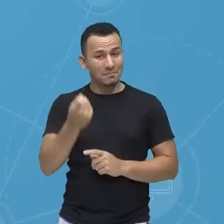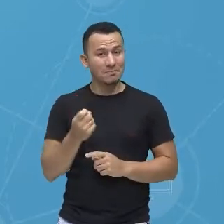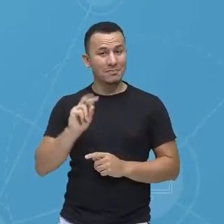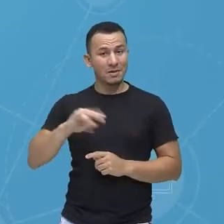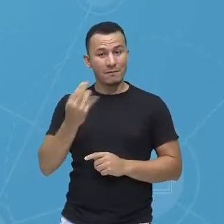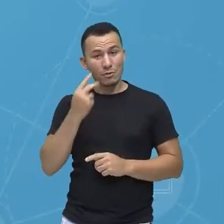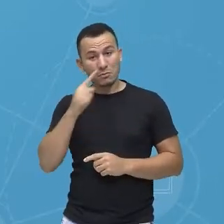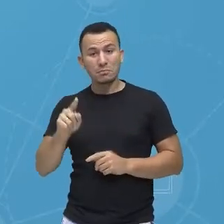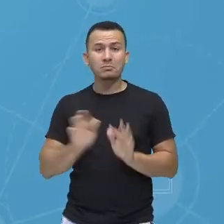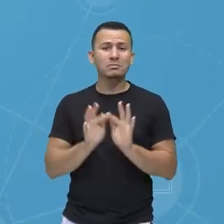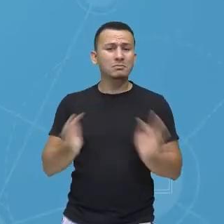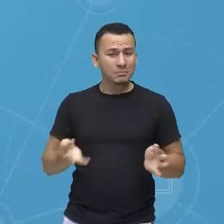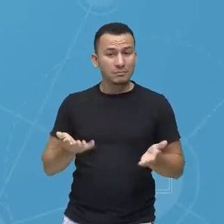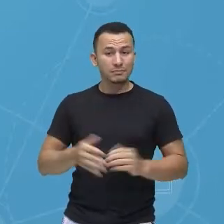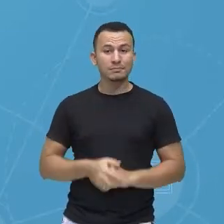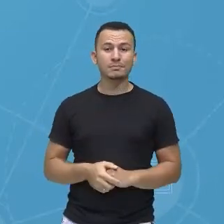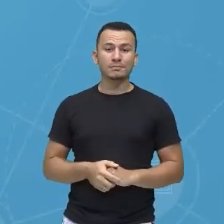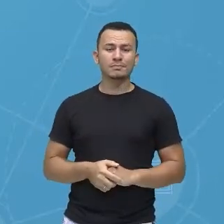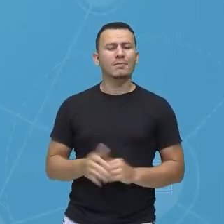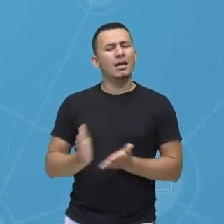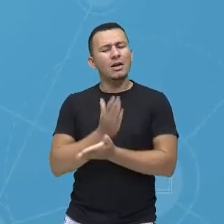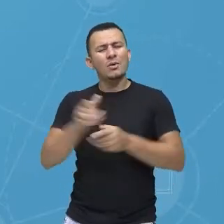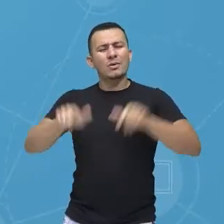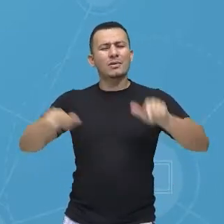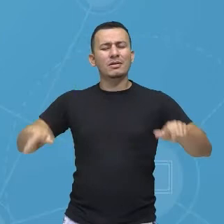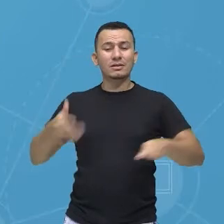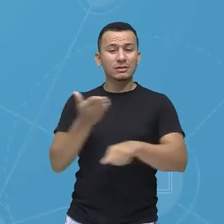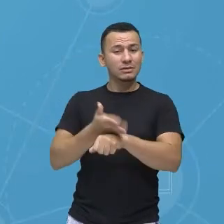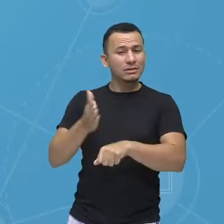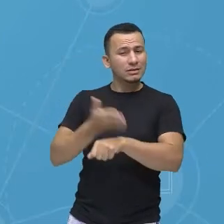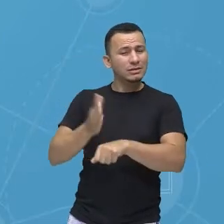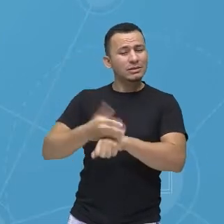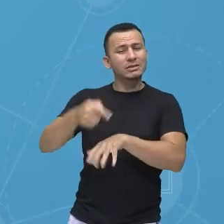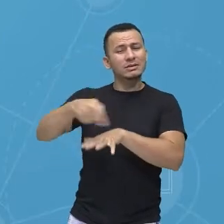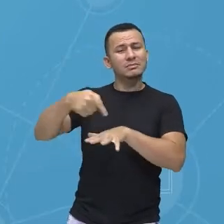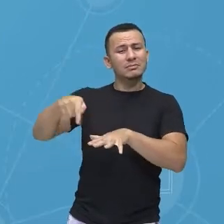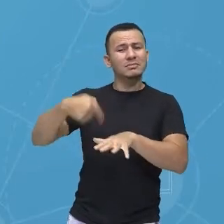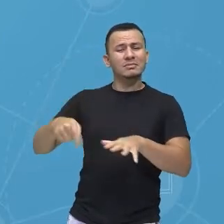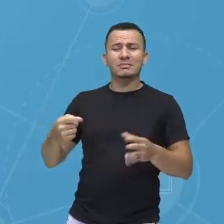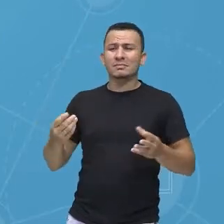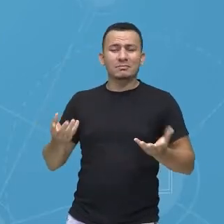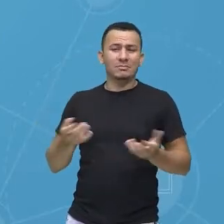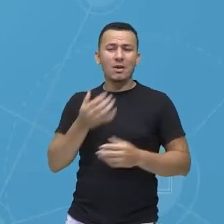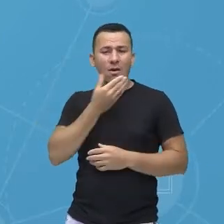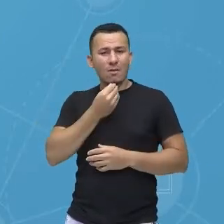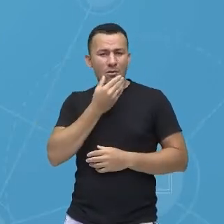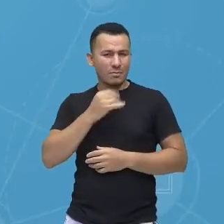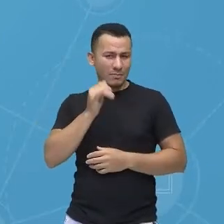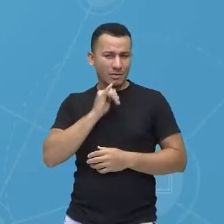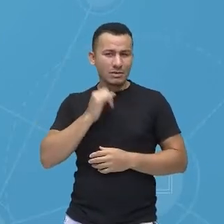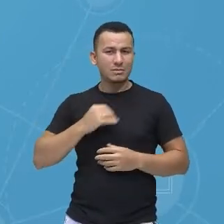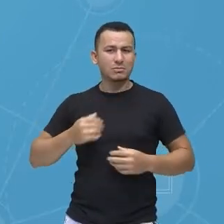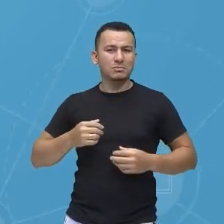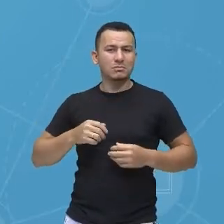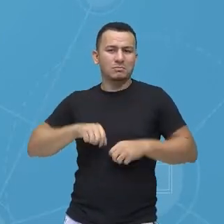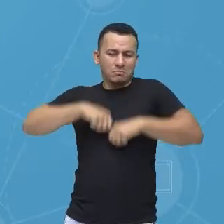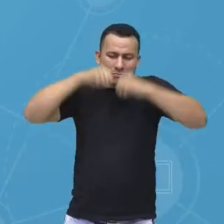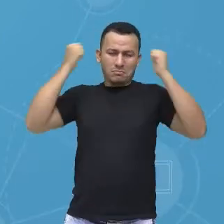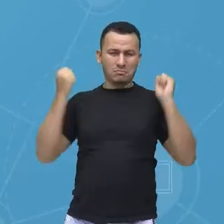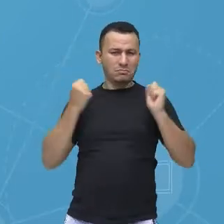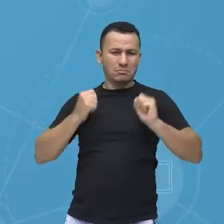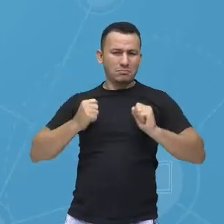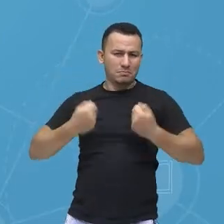bastante simples. Muitas vezes tem praticantes que fazem essa modalidade até mesmo, no caso dos homens, né, sem blusa, somente